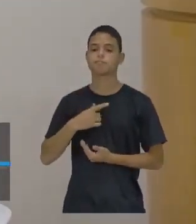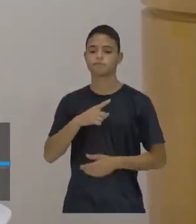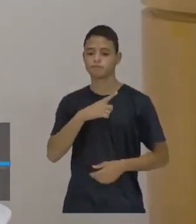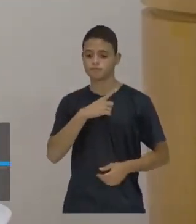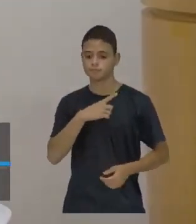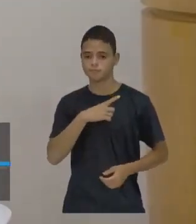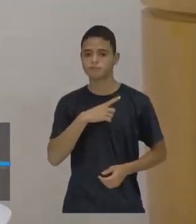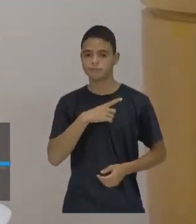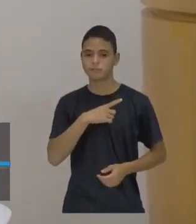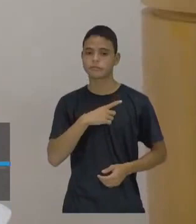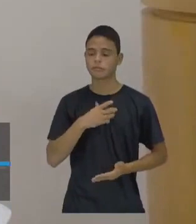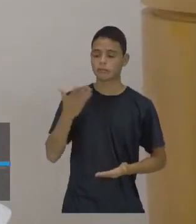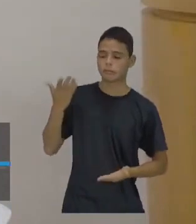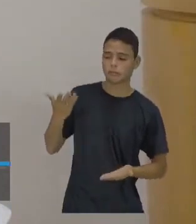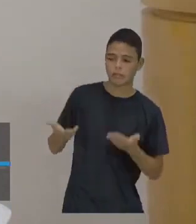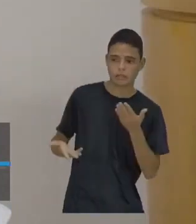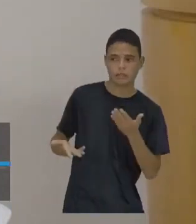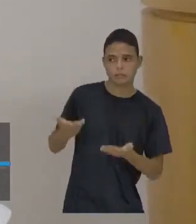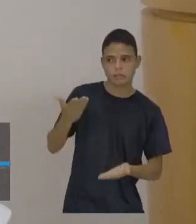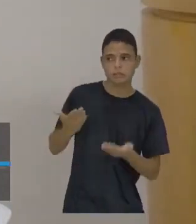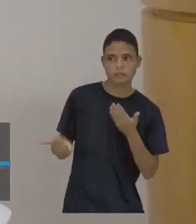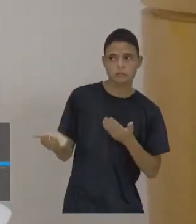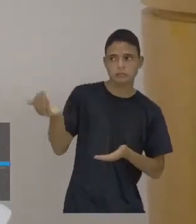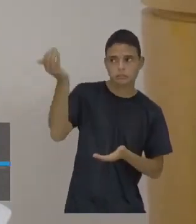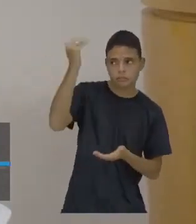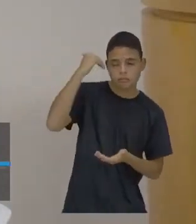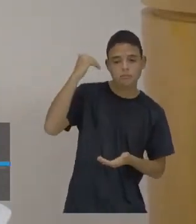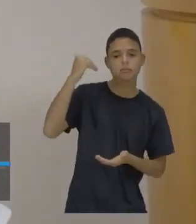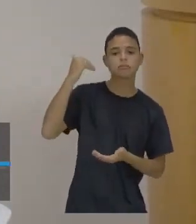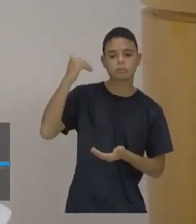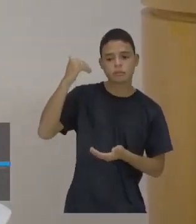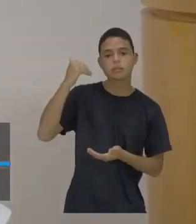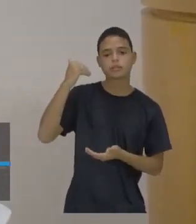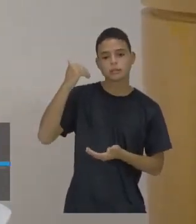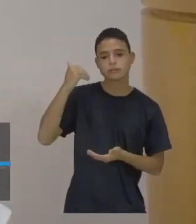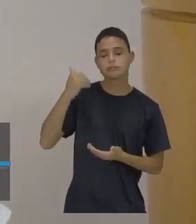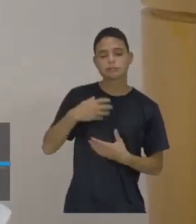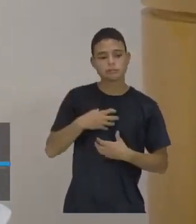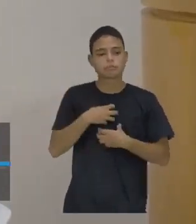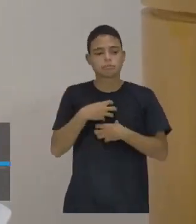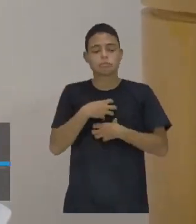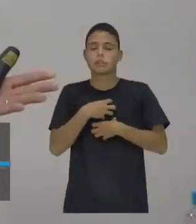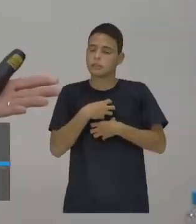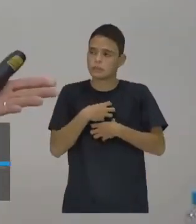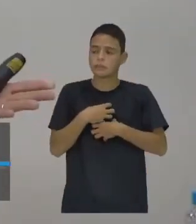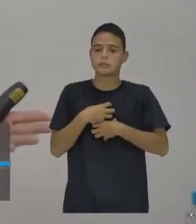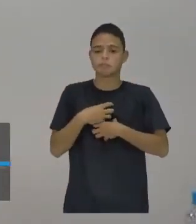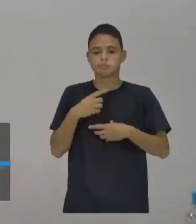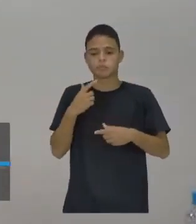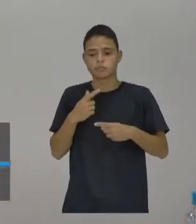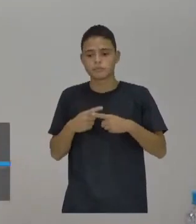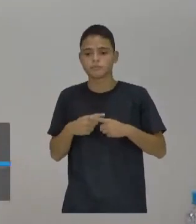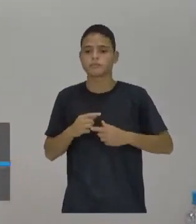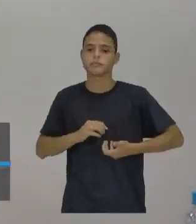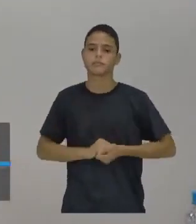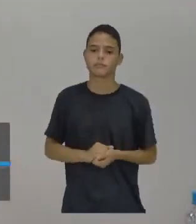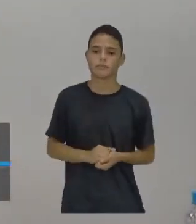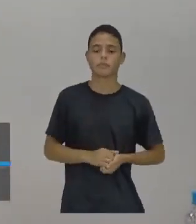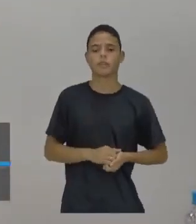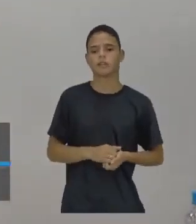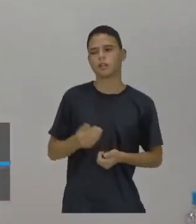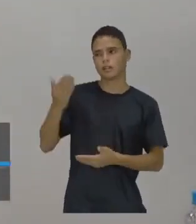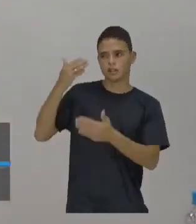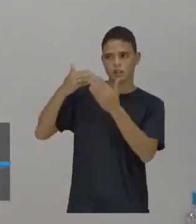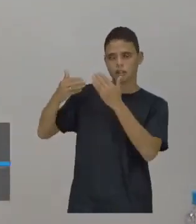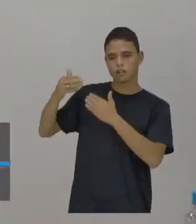ligada a esse desequilíbrio emocional que nós vivemos eu acho hoje, importante, geral, né? Geral. Porque o Gilberto Dimenstein, ele escreveu esse texto no